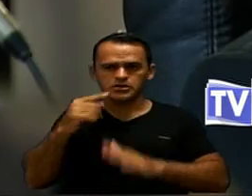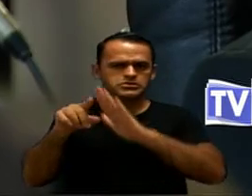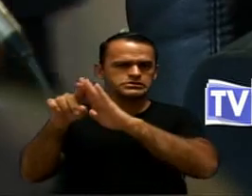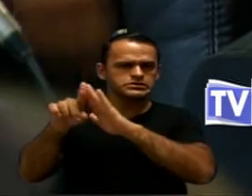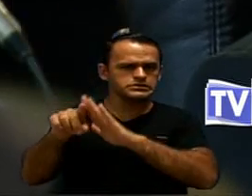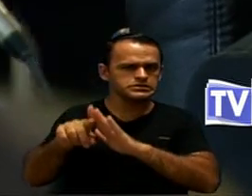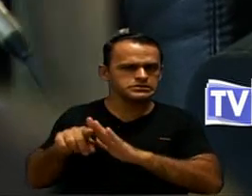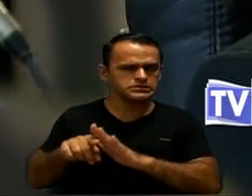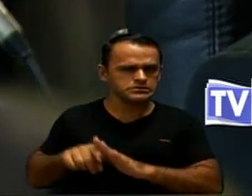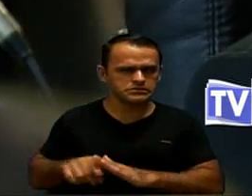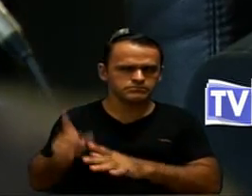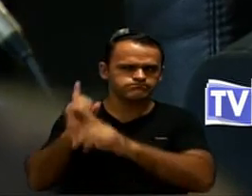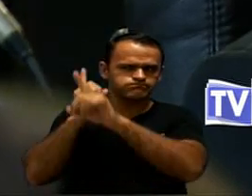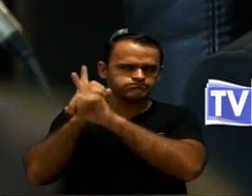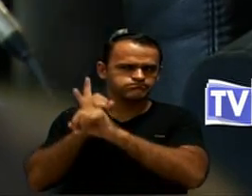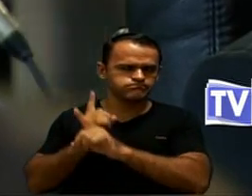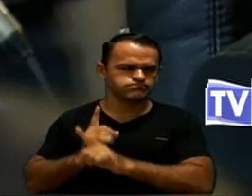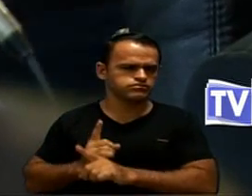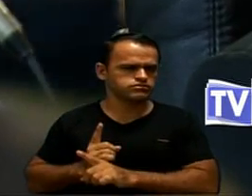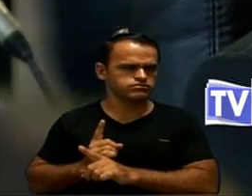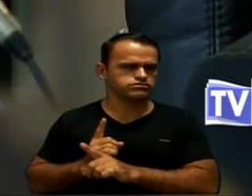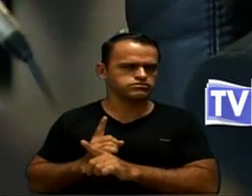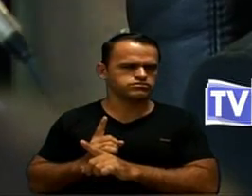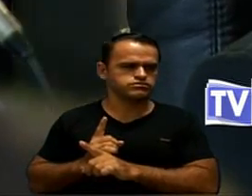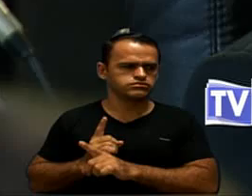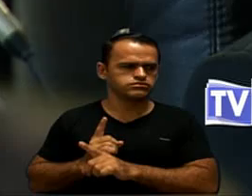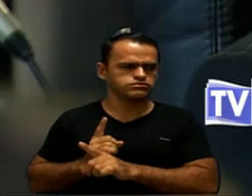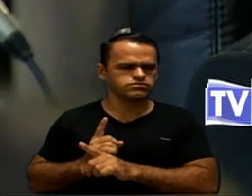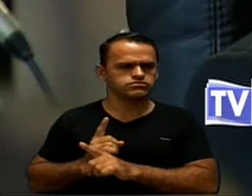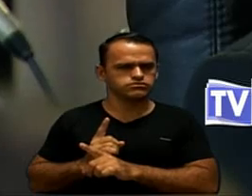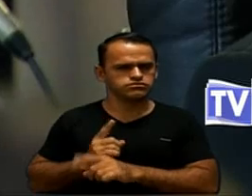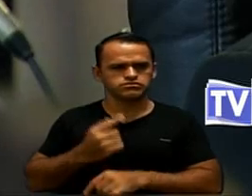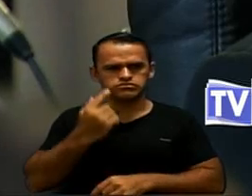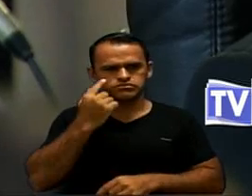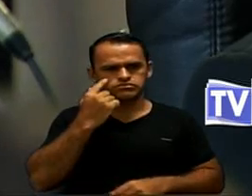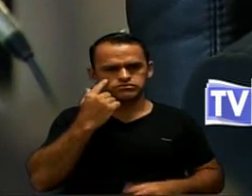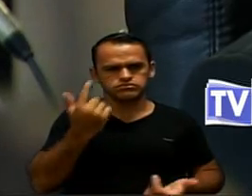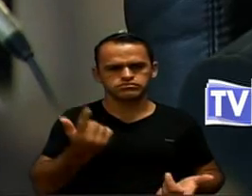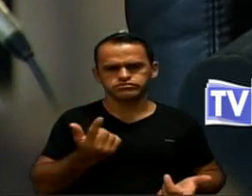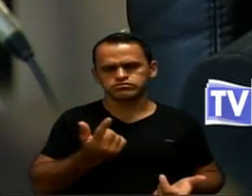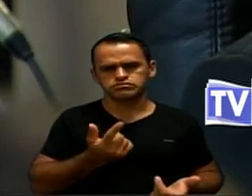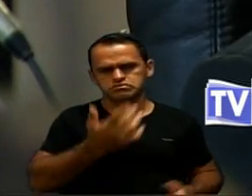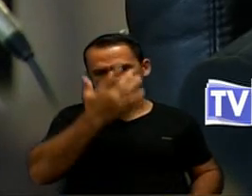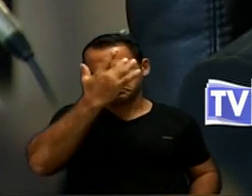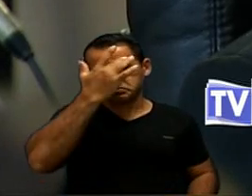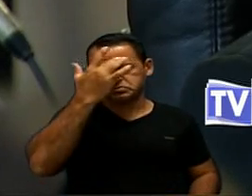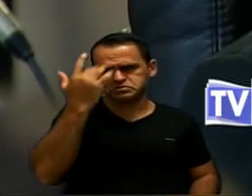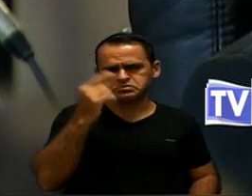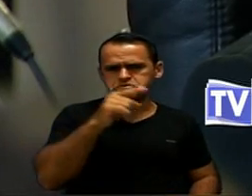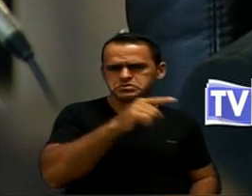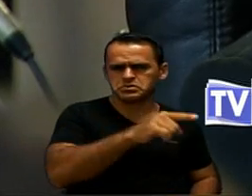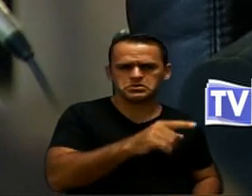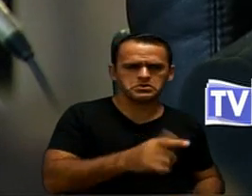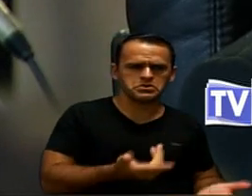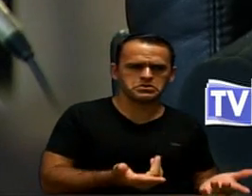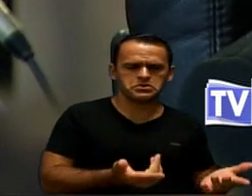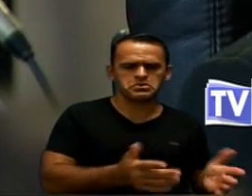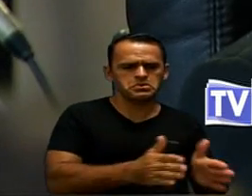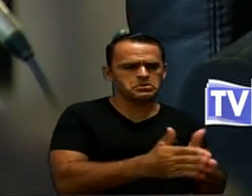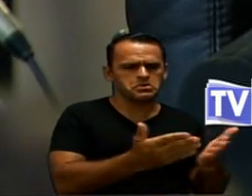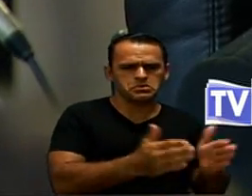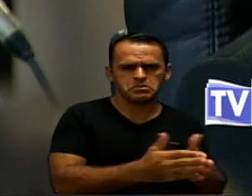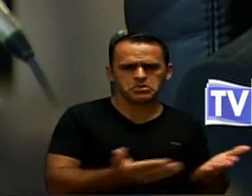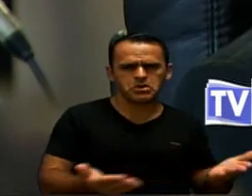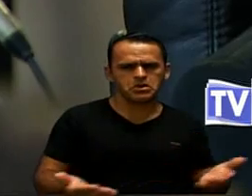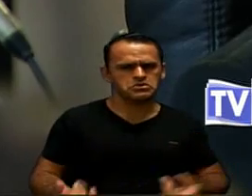realmente ia, inclusive, atingir o cidadão de pequena renda, seja através da residencial